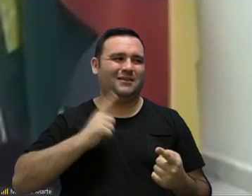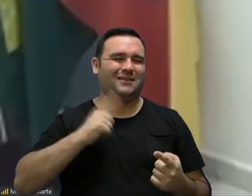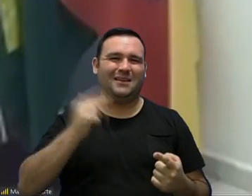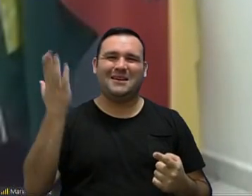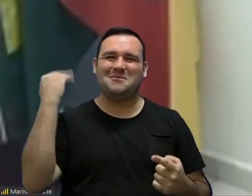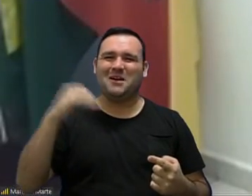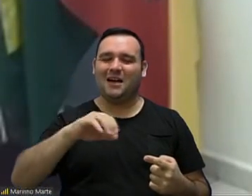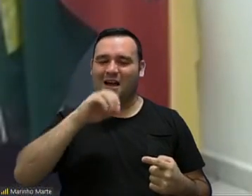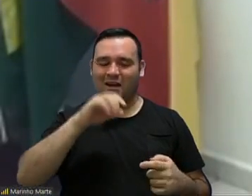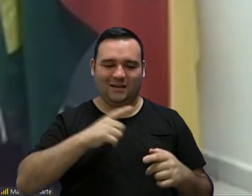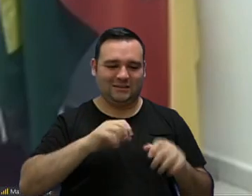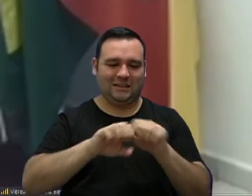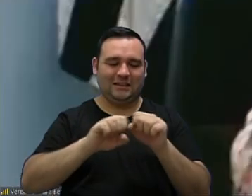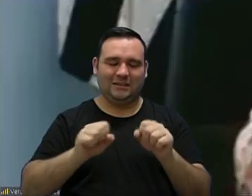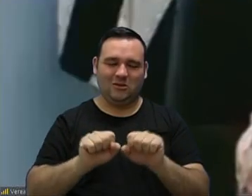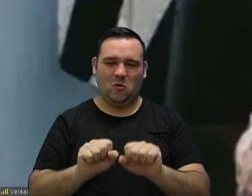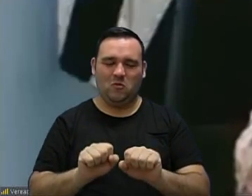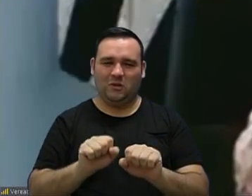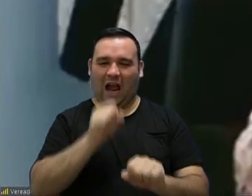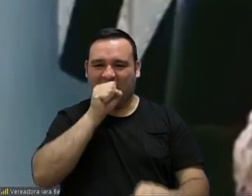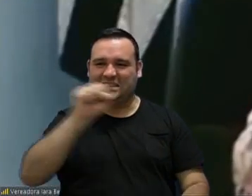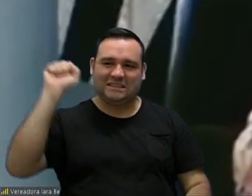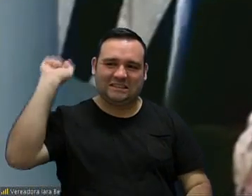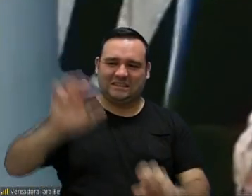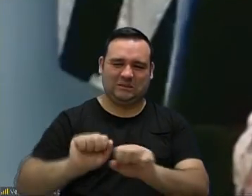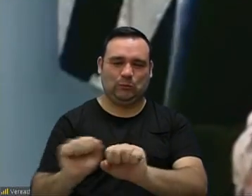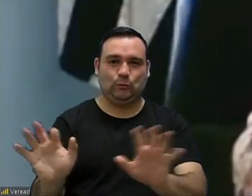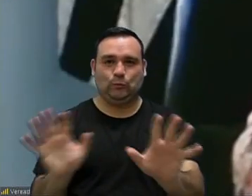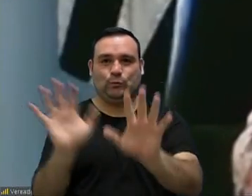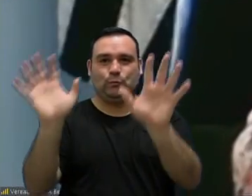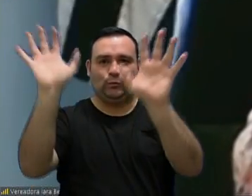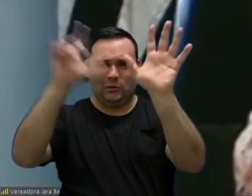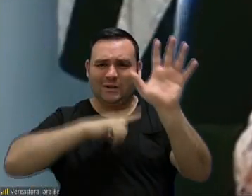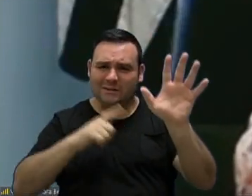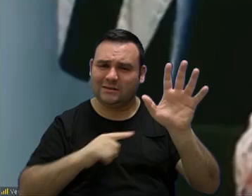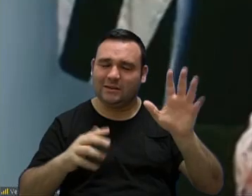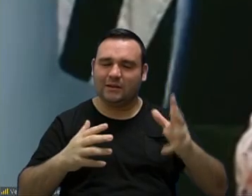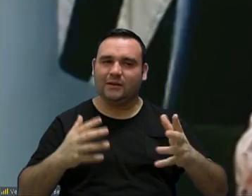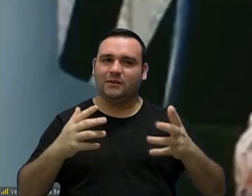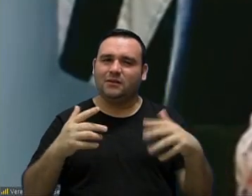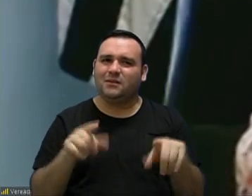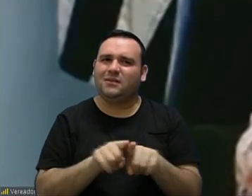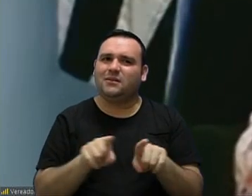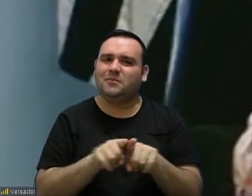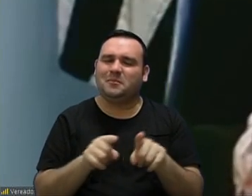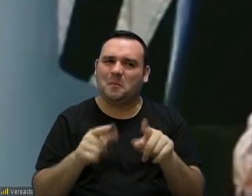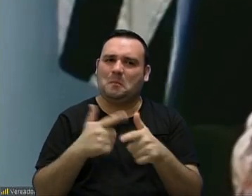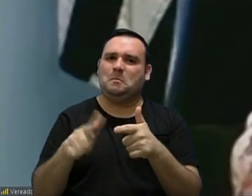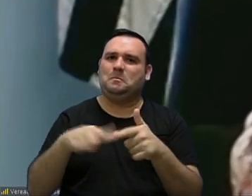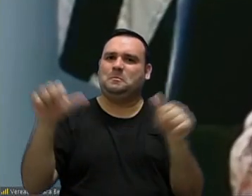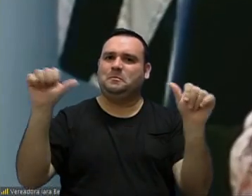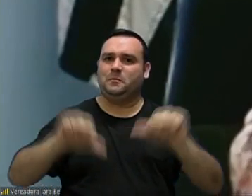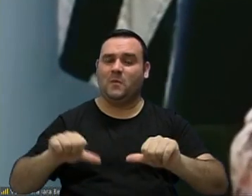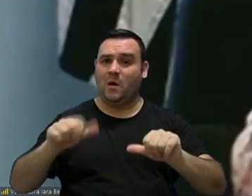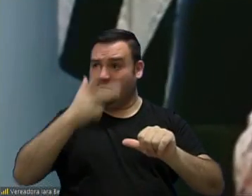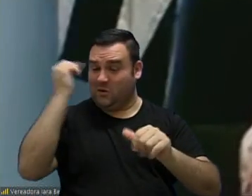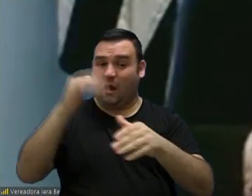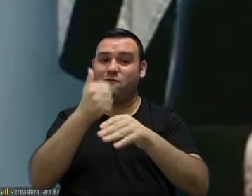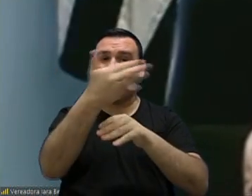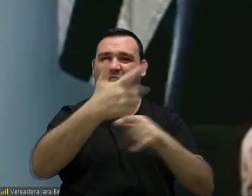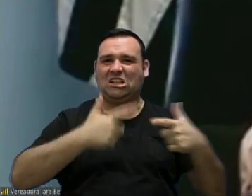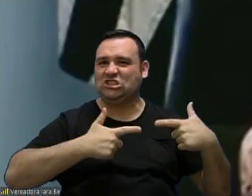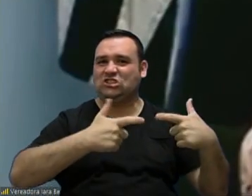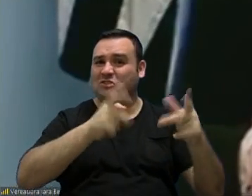lacrimogêneo. Tudo isso que teve direito, que nós seremos aqui também, eu acho, se votarmos isso, grande